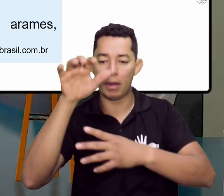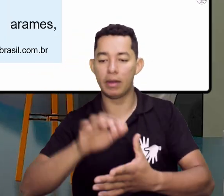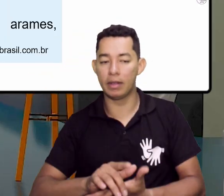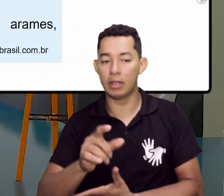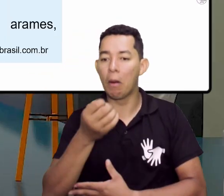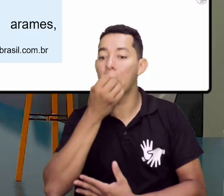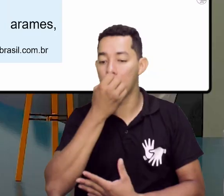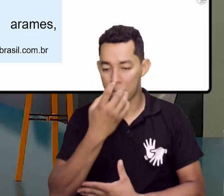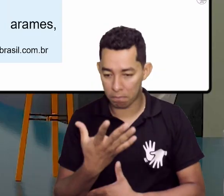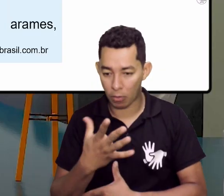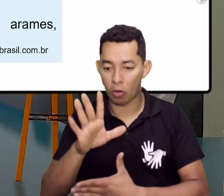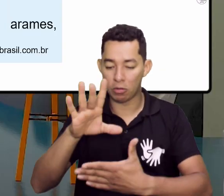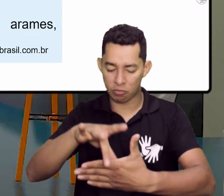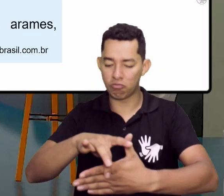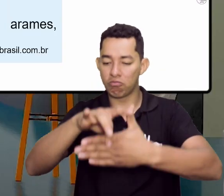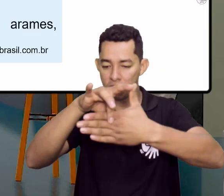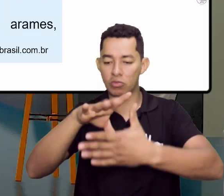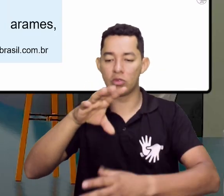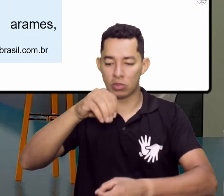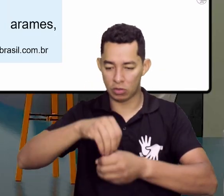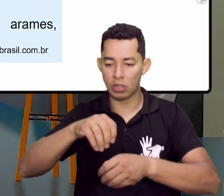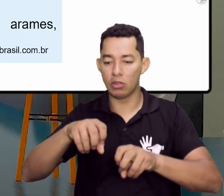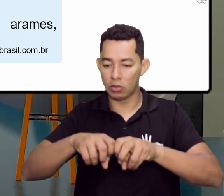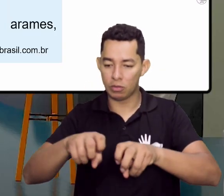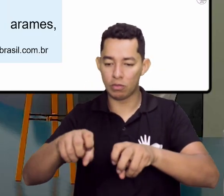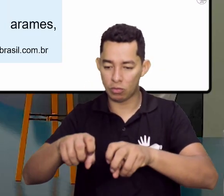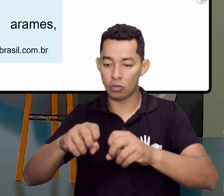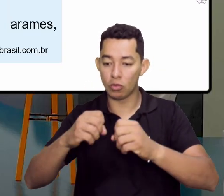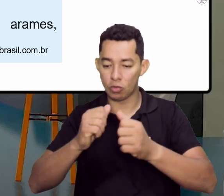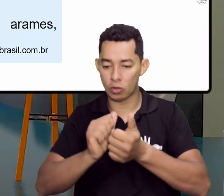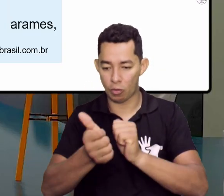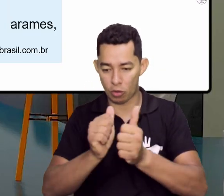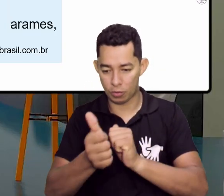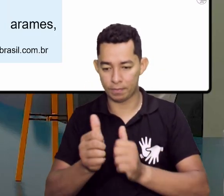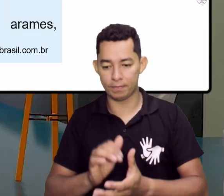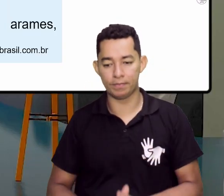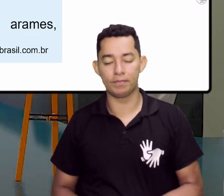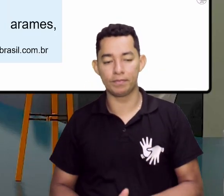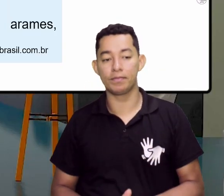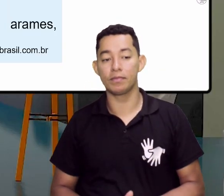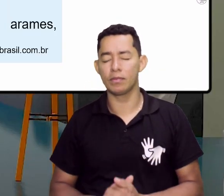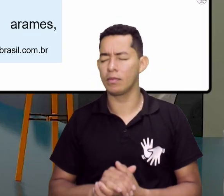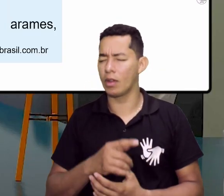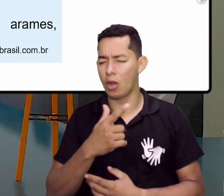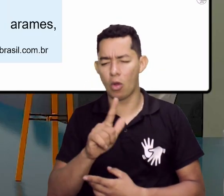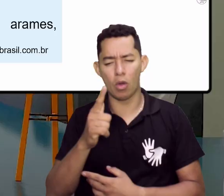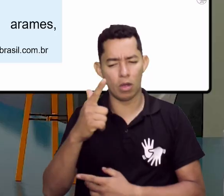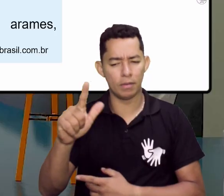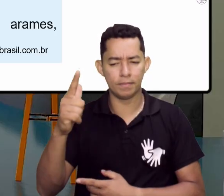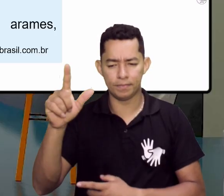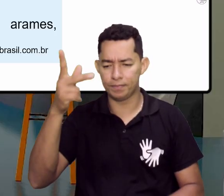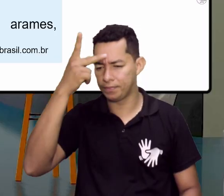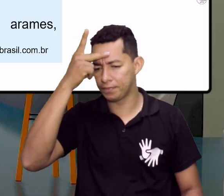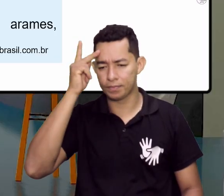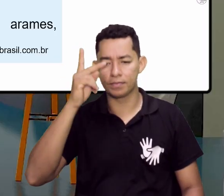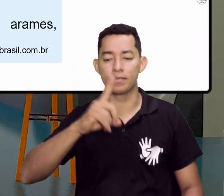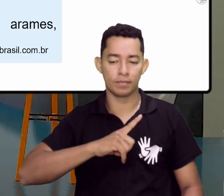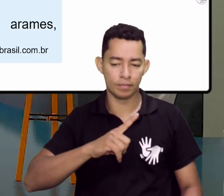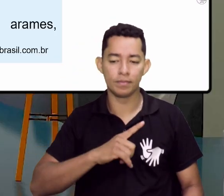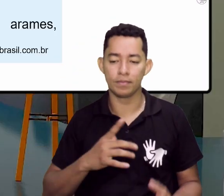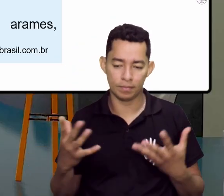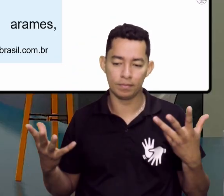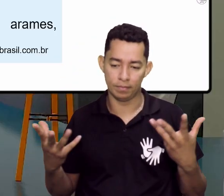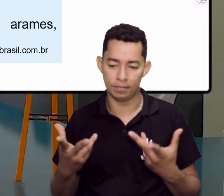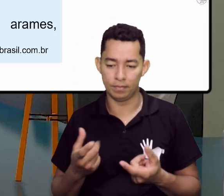que praticam basquete. E outras pessoas que têm a capacidade, mas